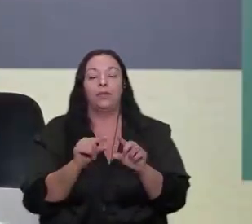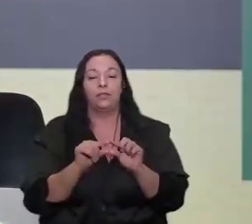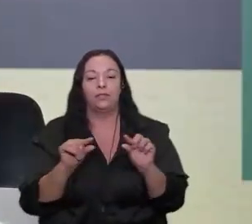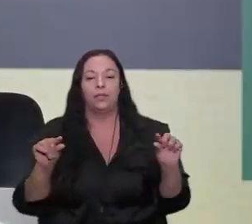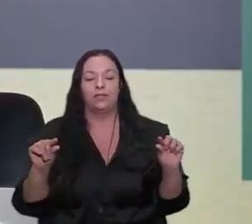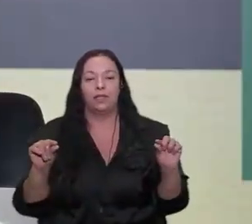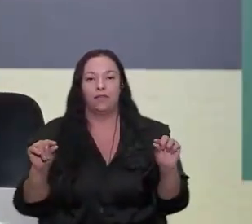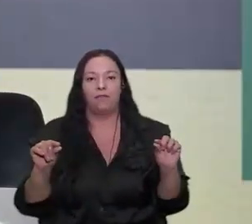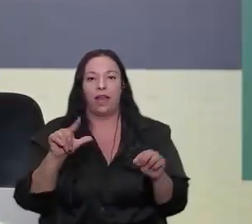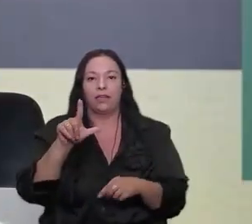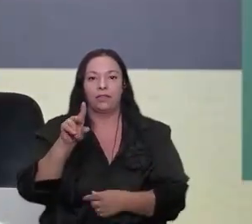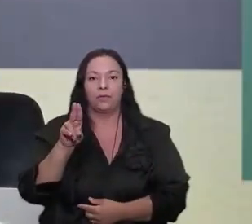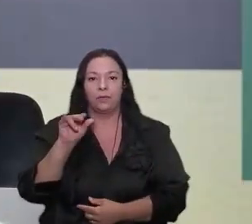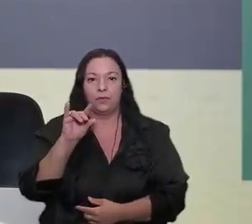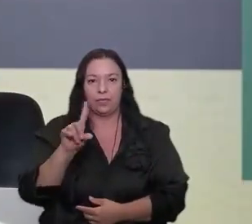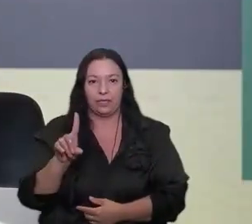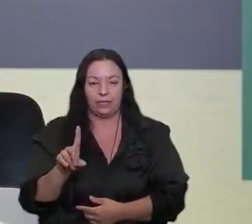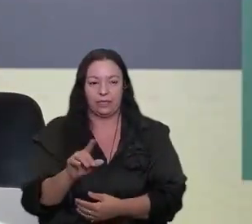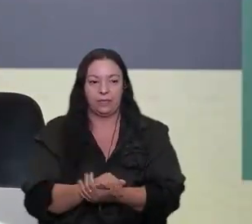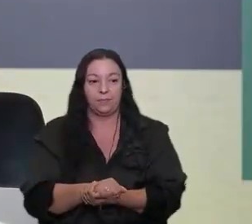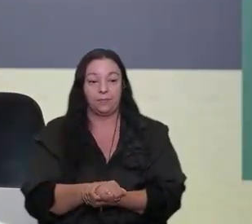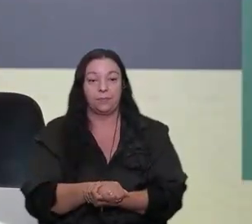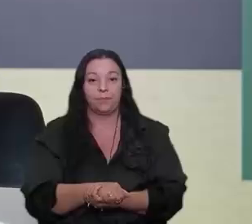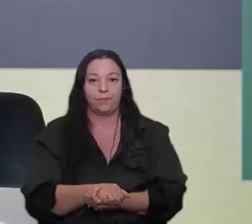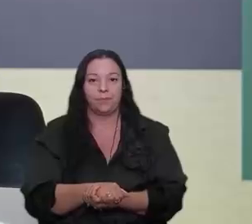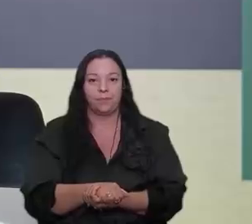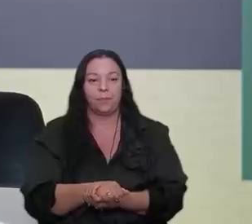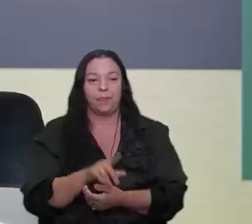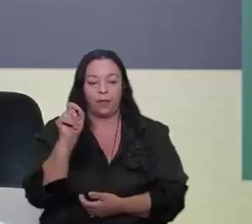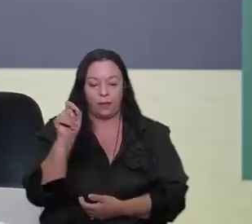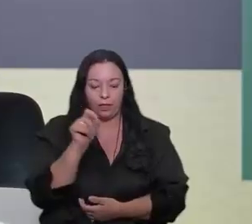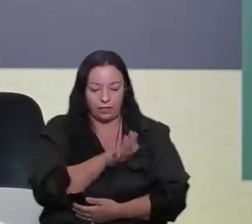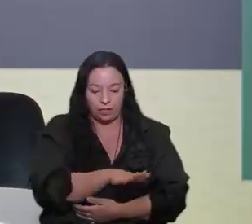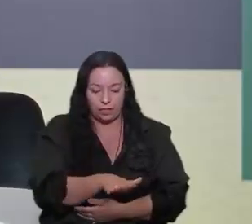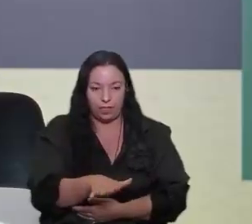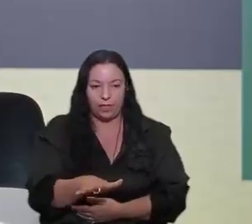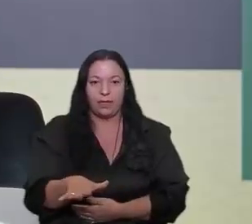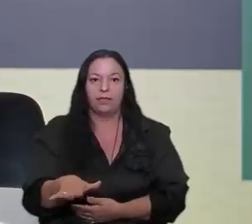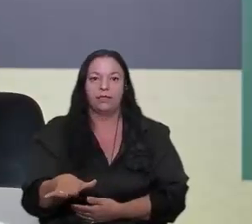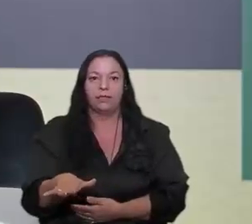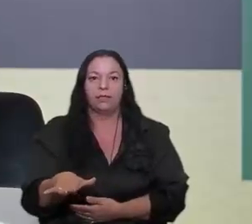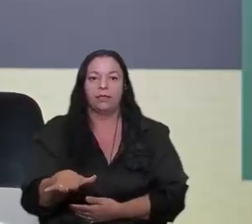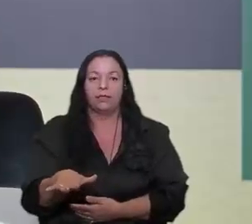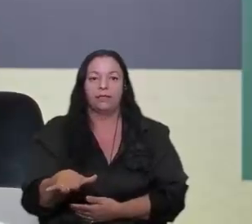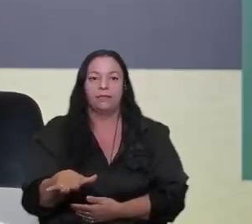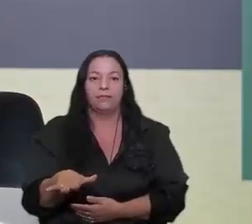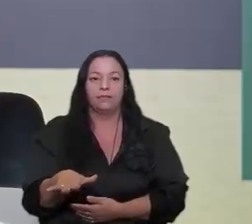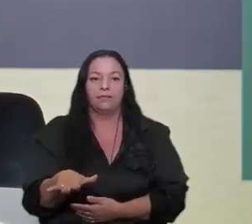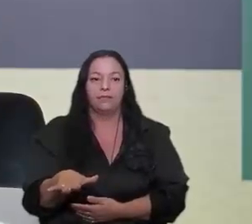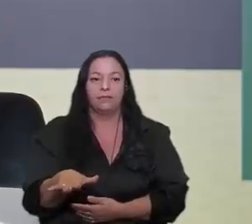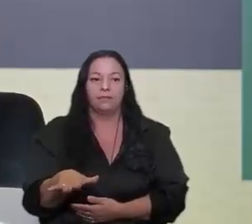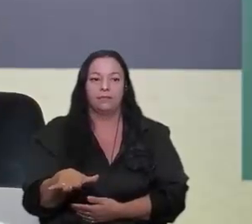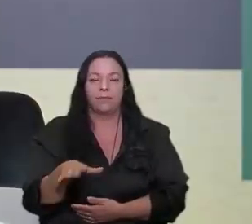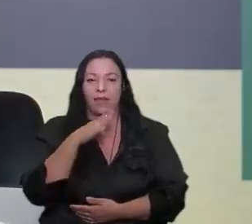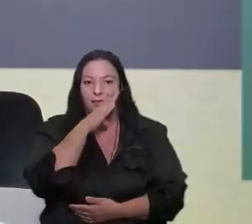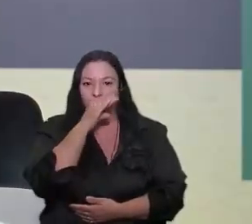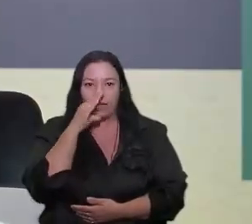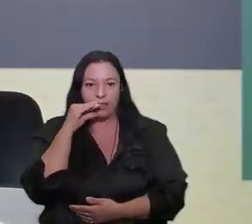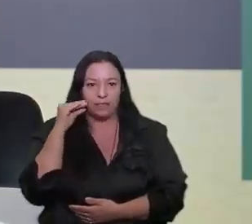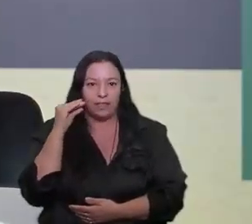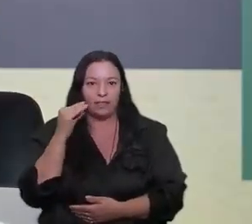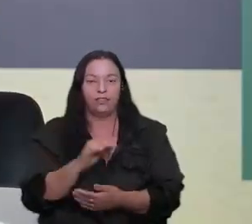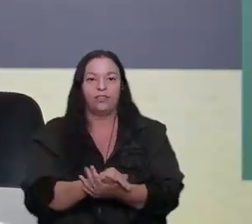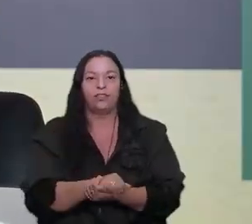frase dele? Porque quando a gente é criança, quando a gente ainda é pré-adolescente, adolescente, a